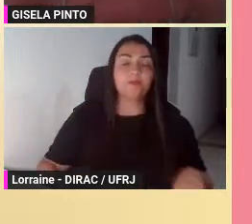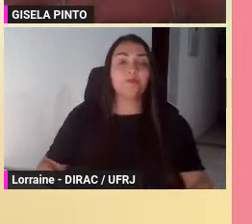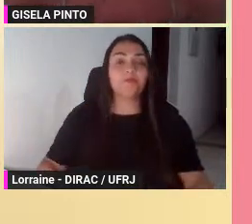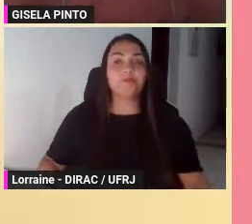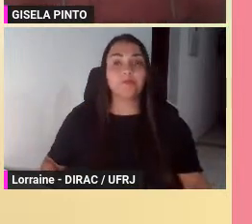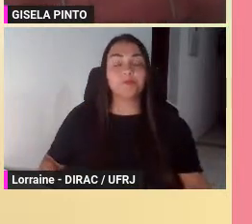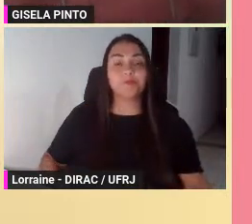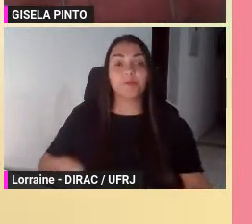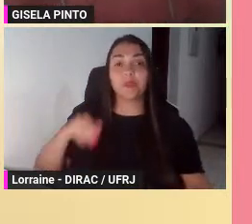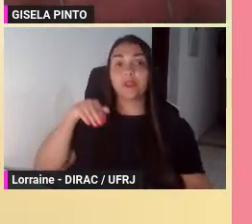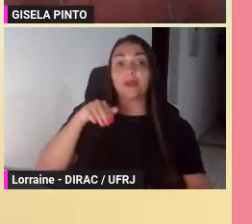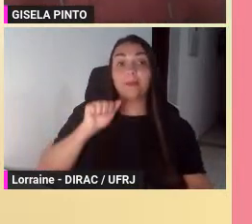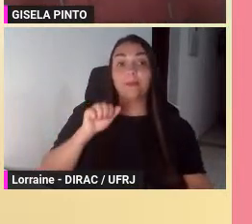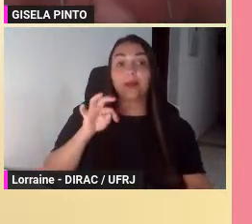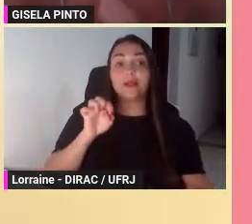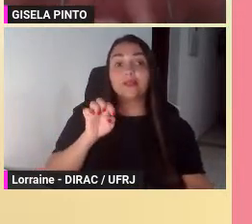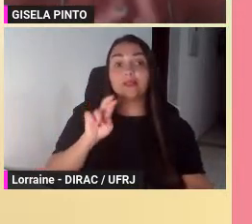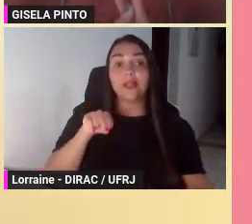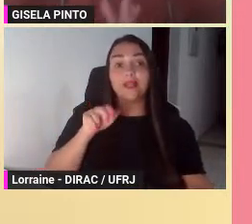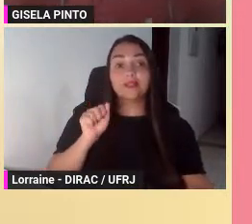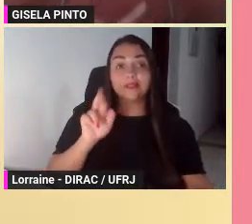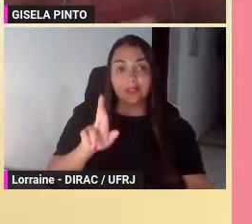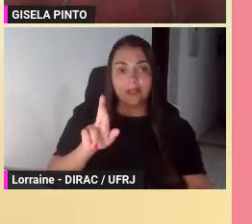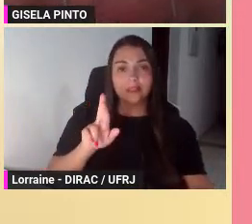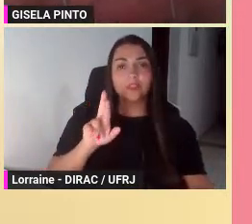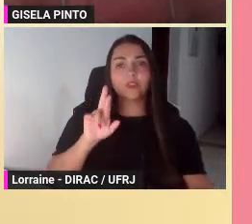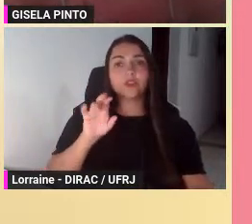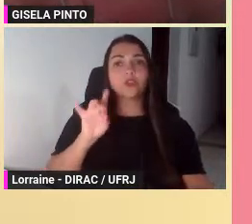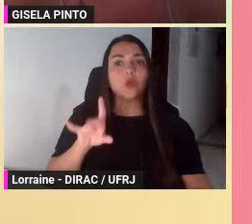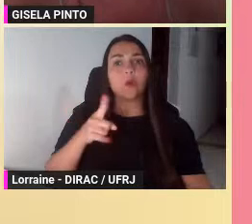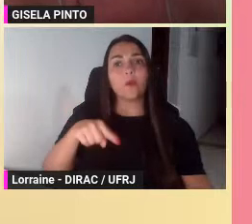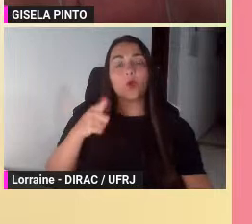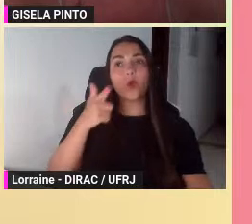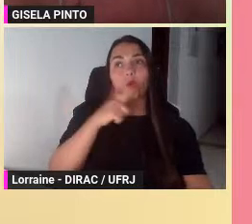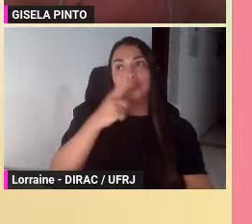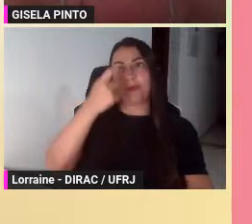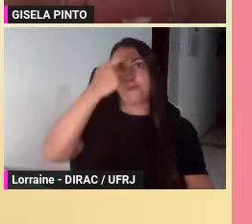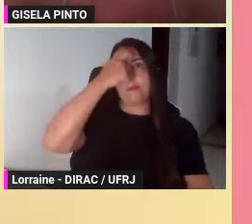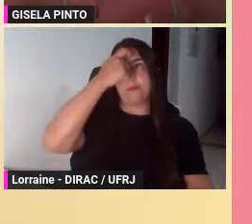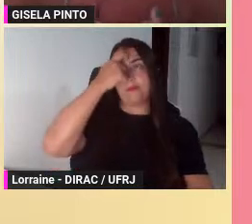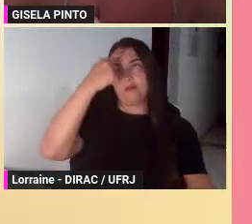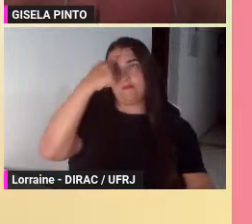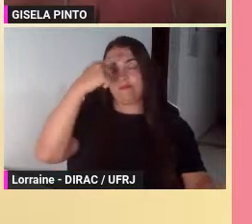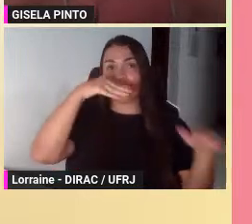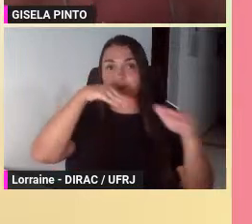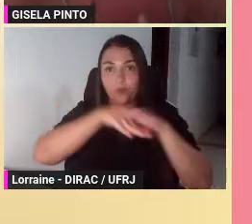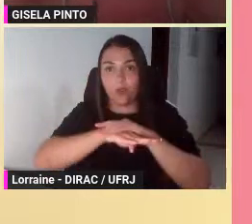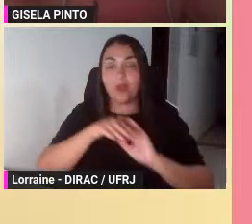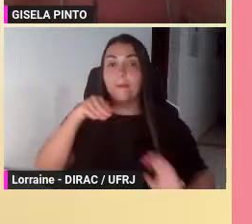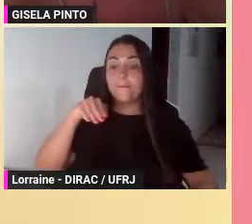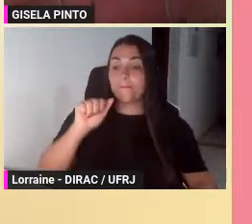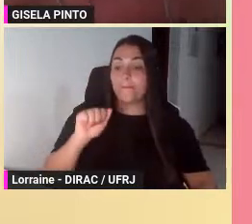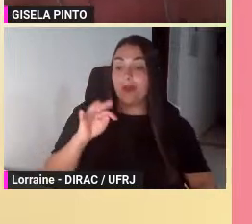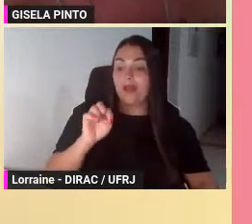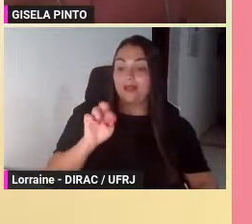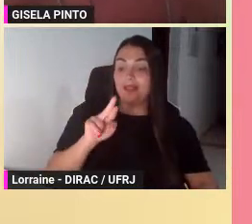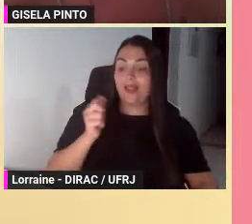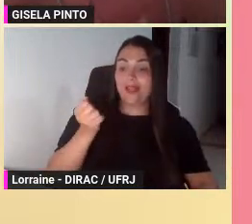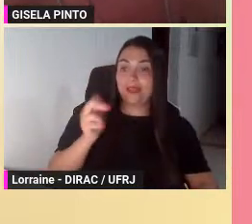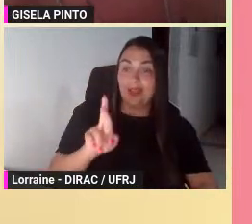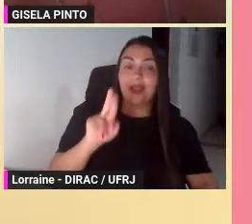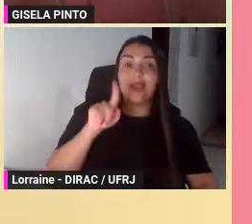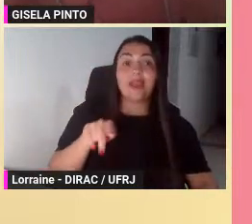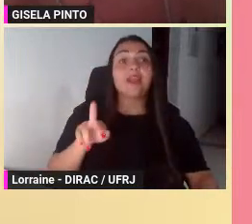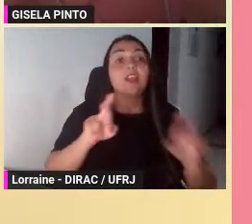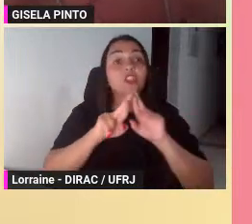Maternar, só para a gente já partir tendo isso em mente, maternar é diferente de